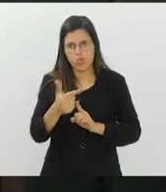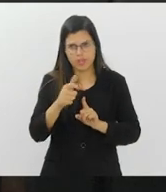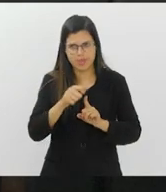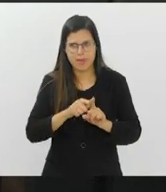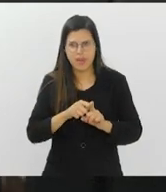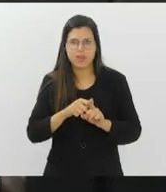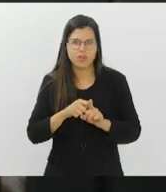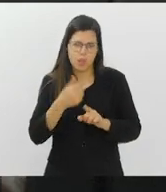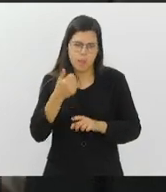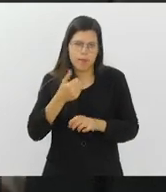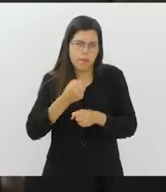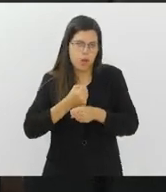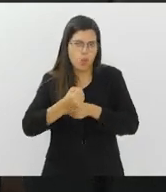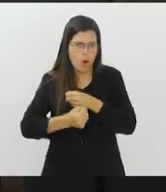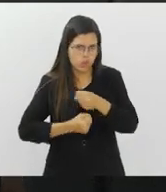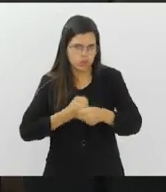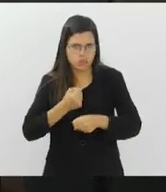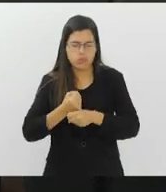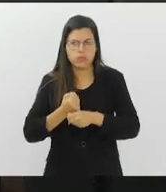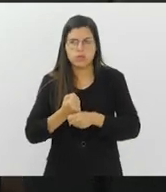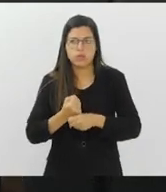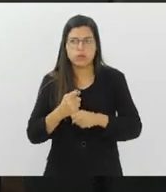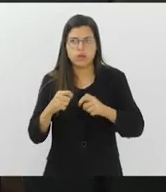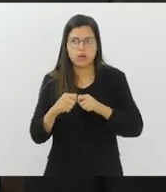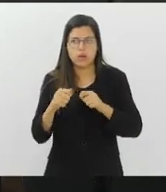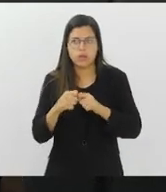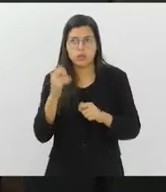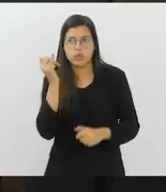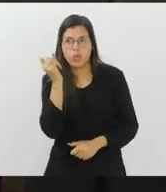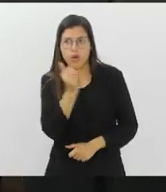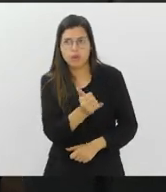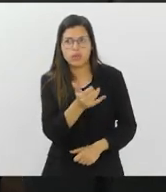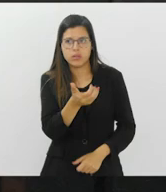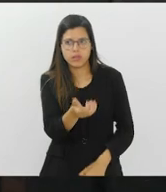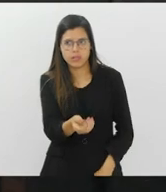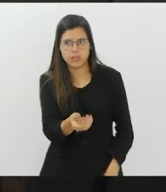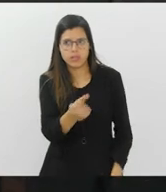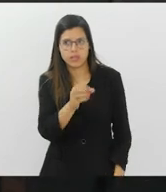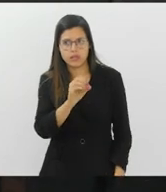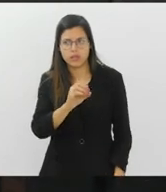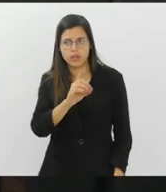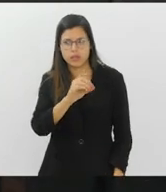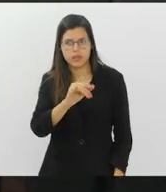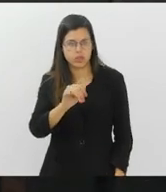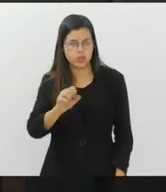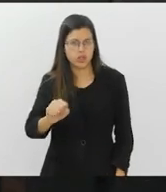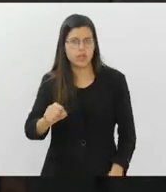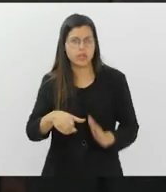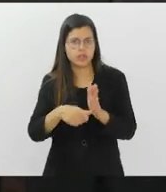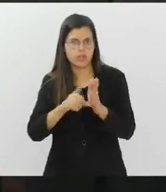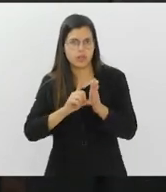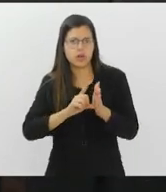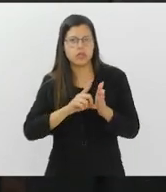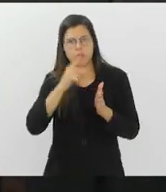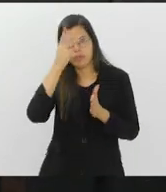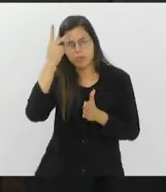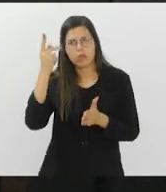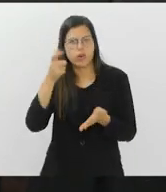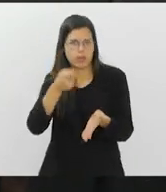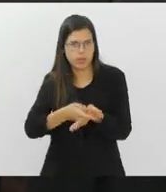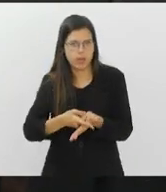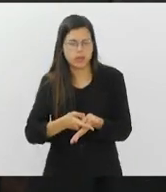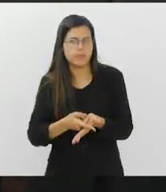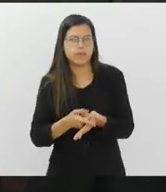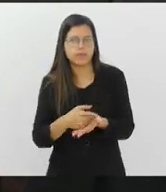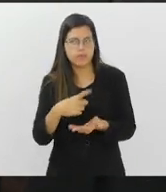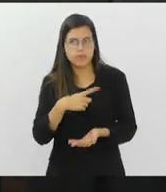seja, o primeiro ano do contrato, e que faça uma notificação com 60 dias antes para o contratante. Então, houve